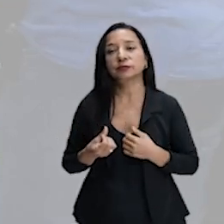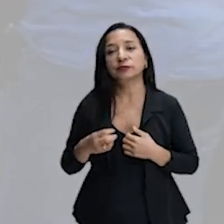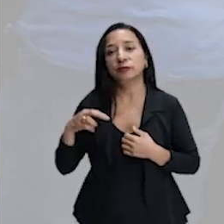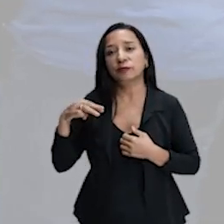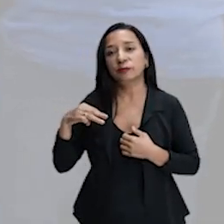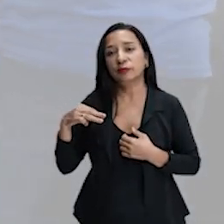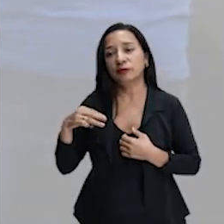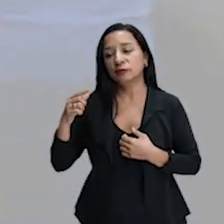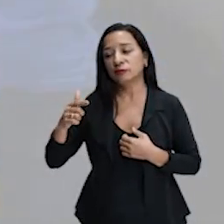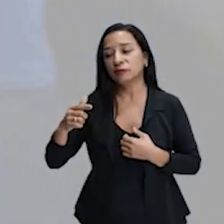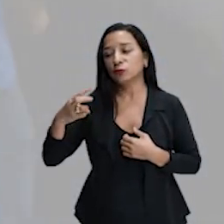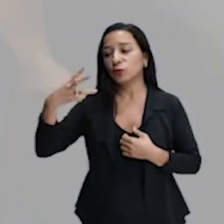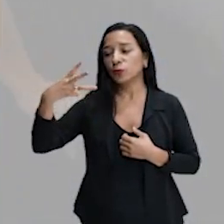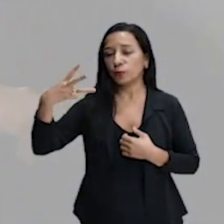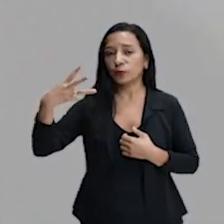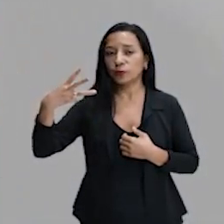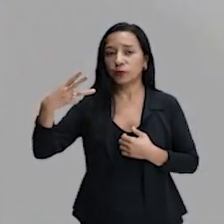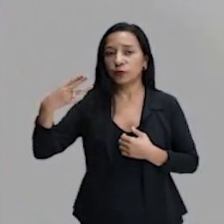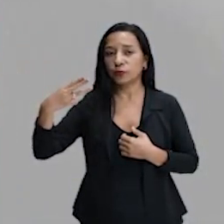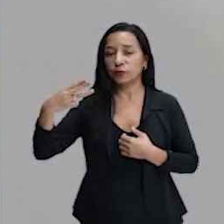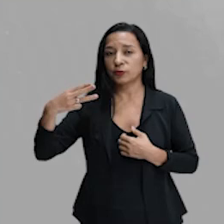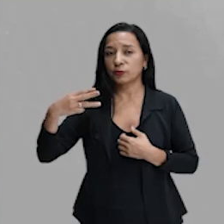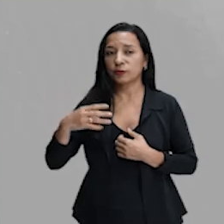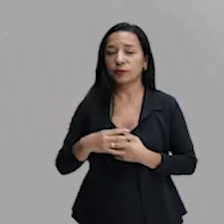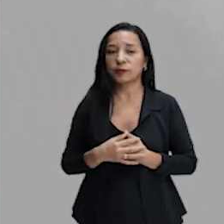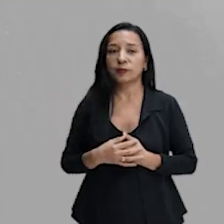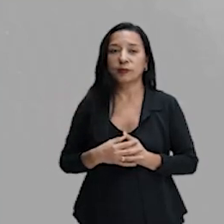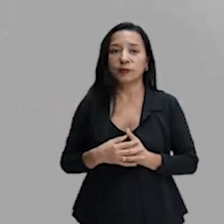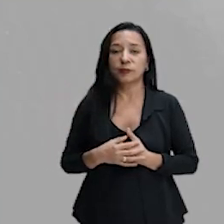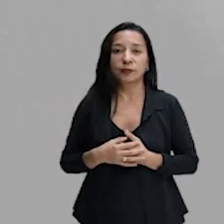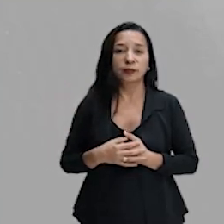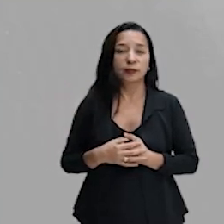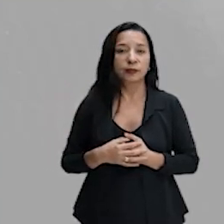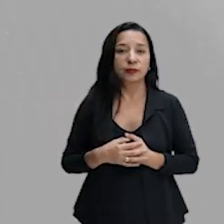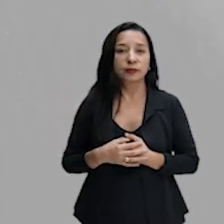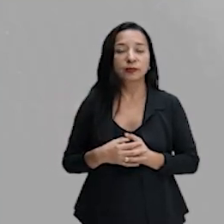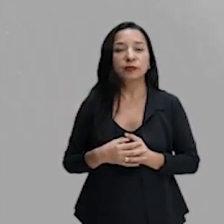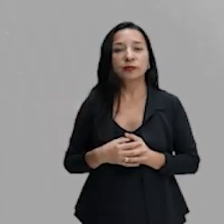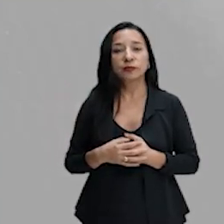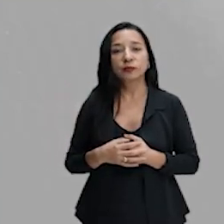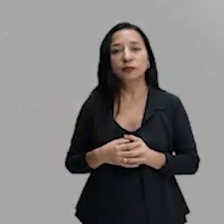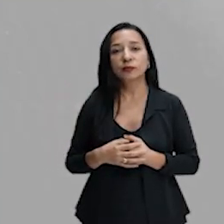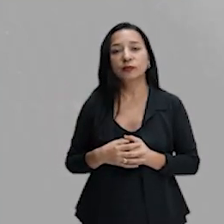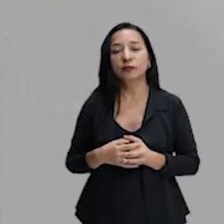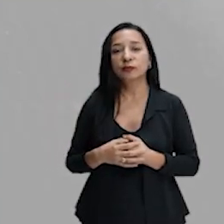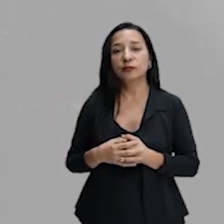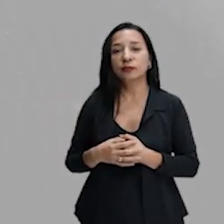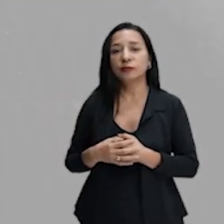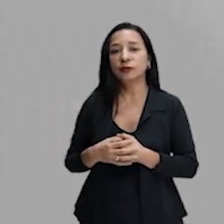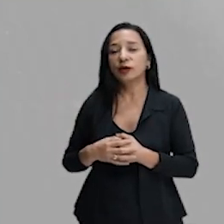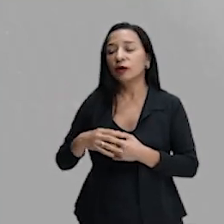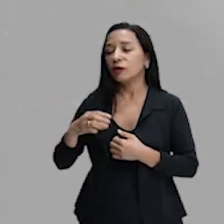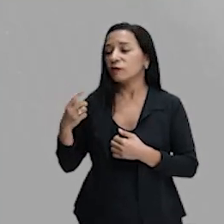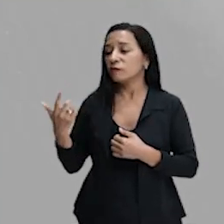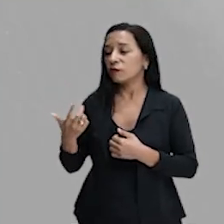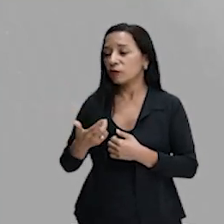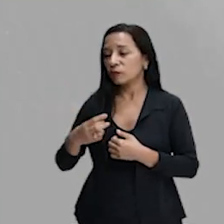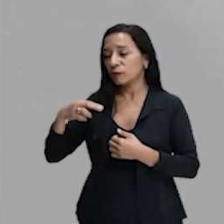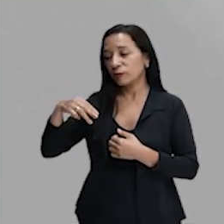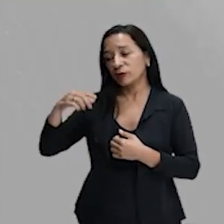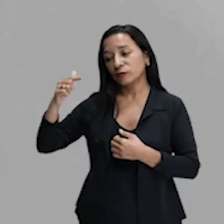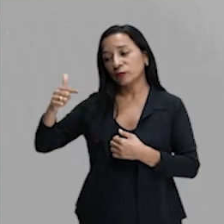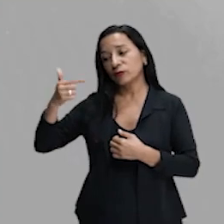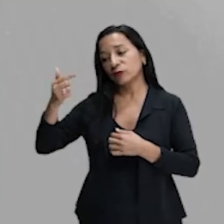m c volume é met C cm é met qu comprimento é met